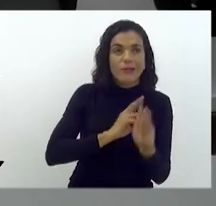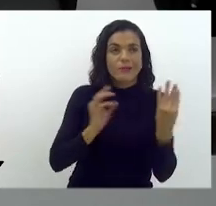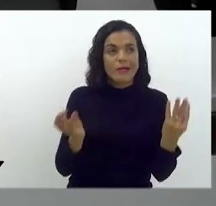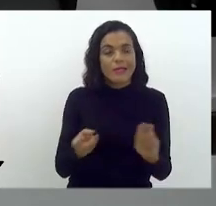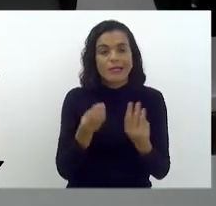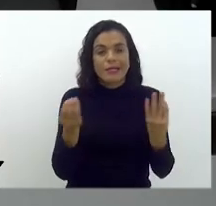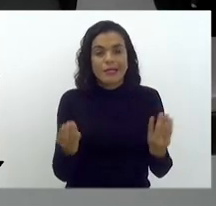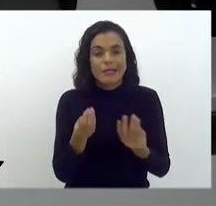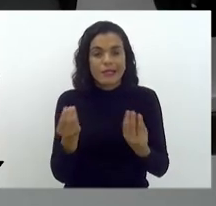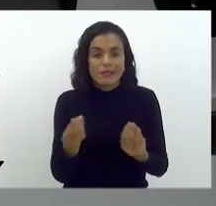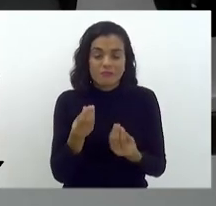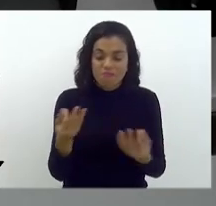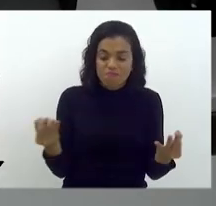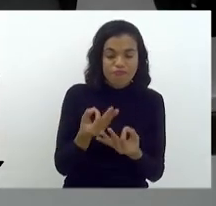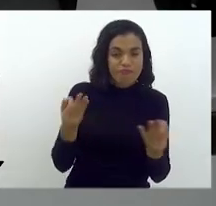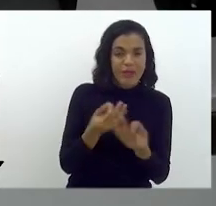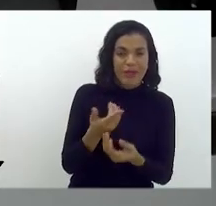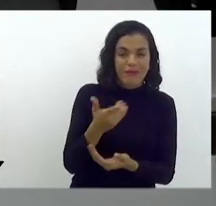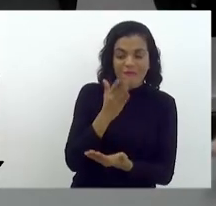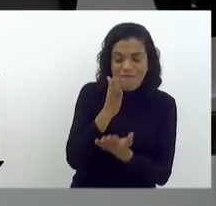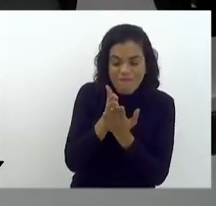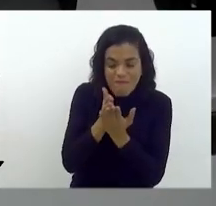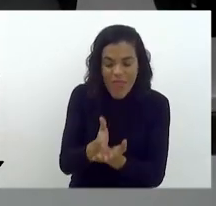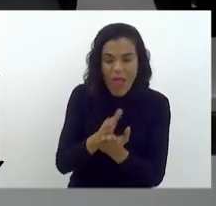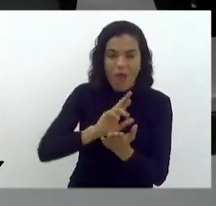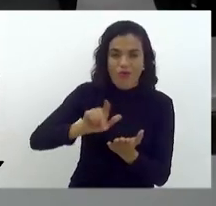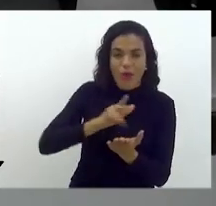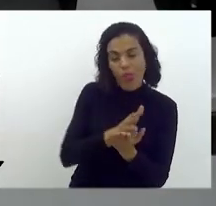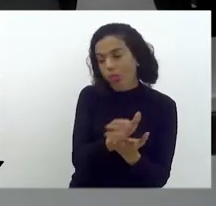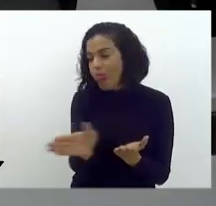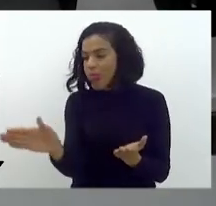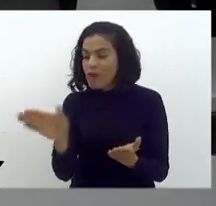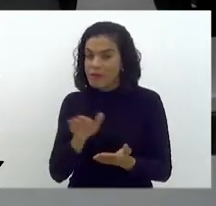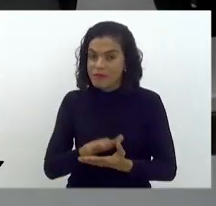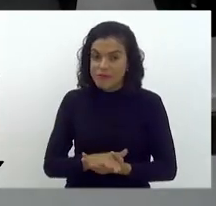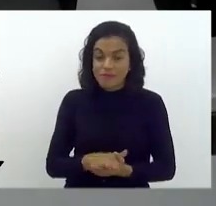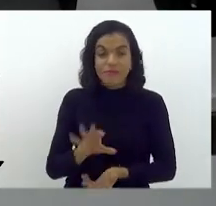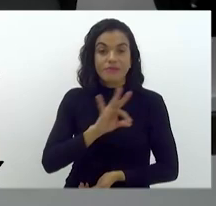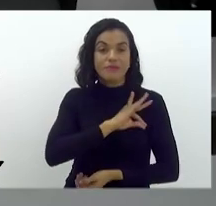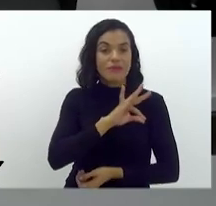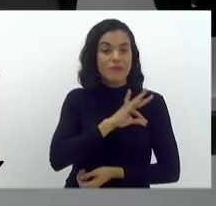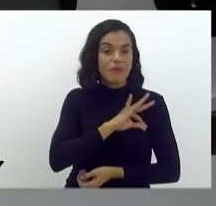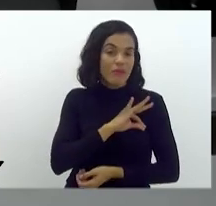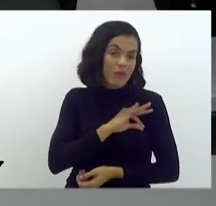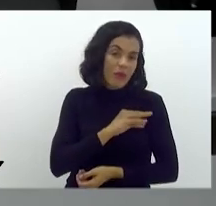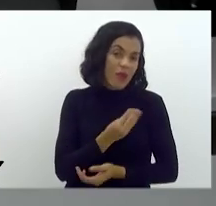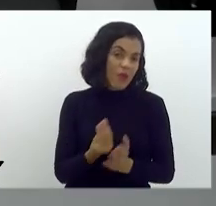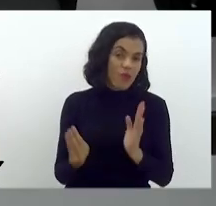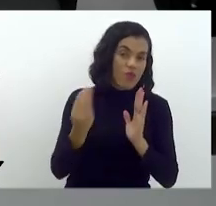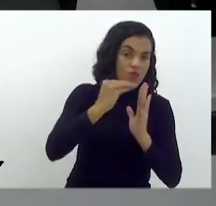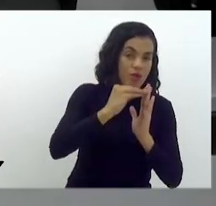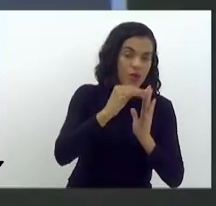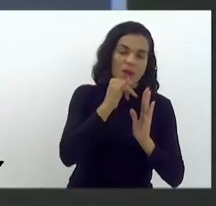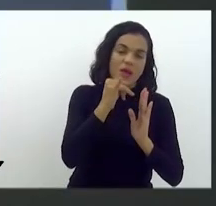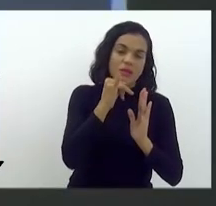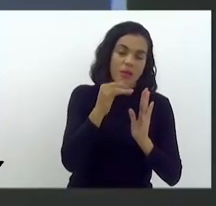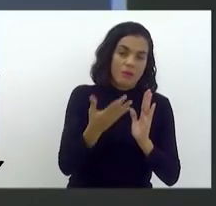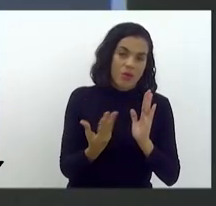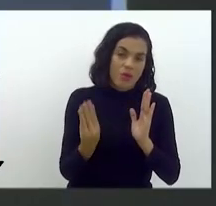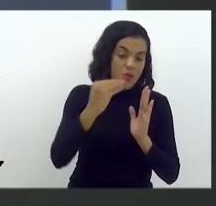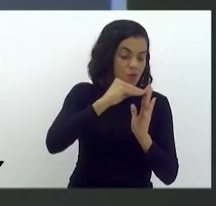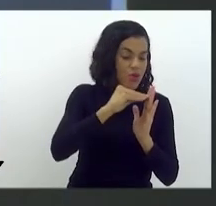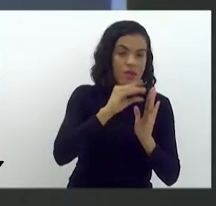não preciso né impreciso E além disso se o policial não colocar quando for só